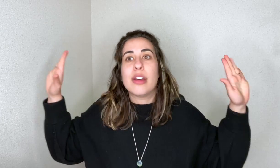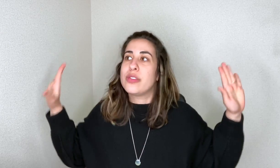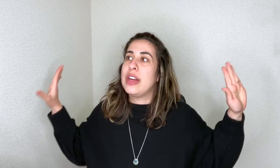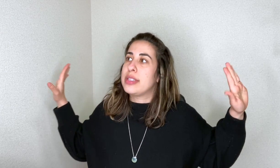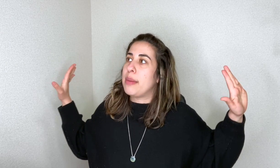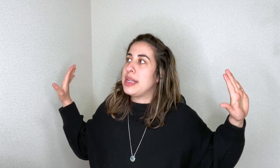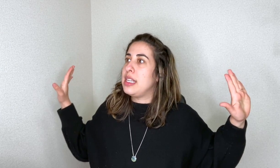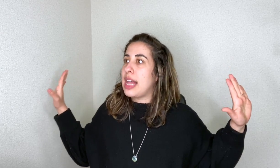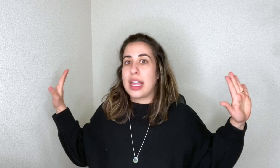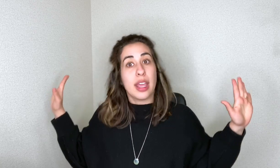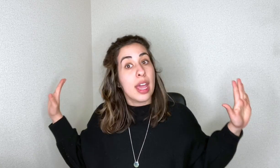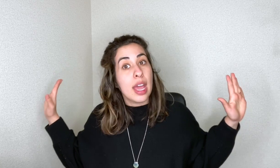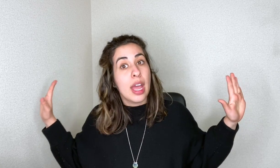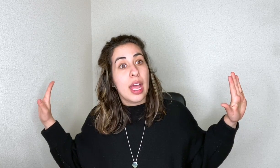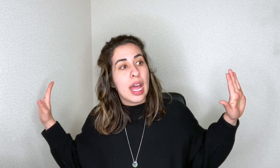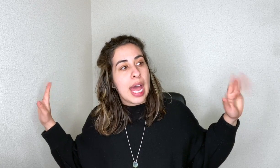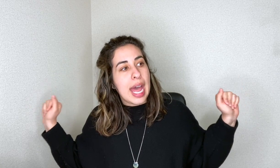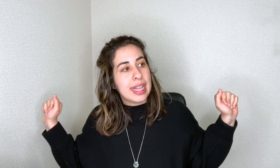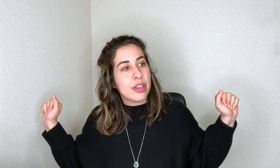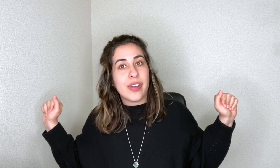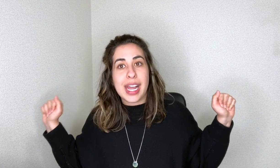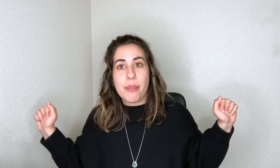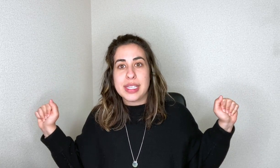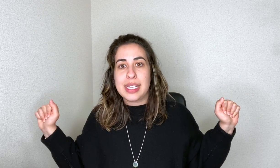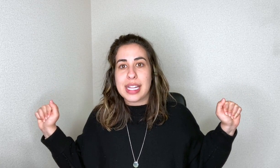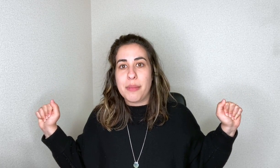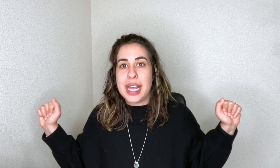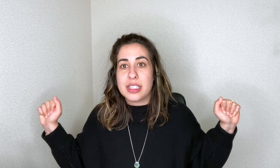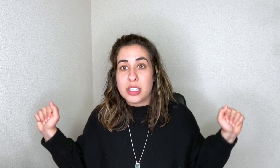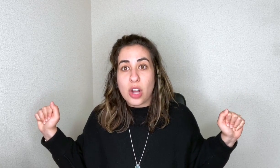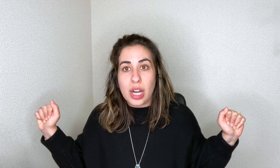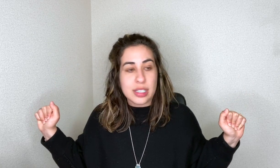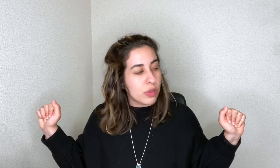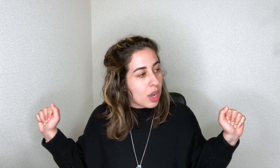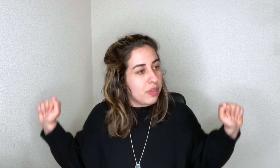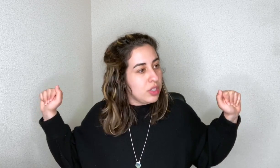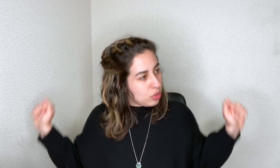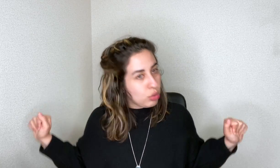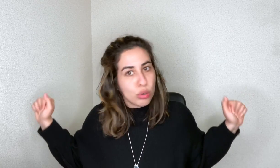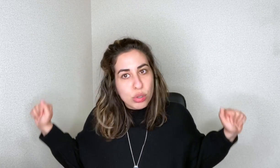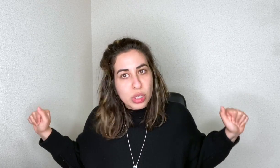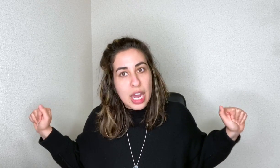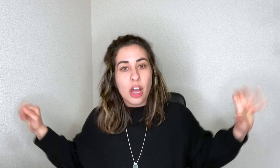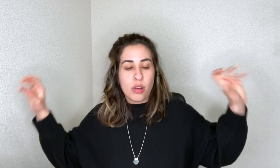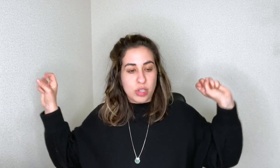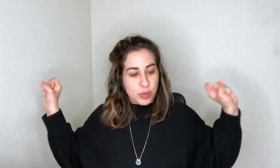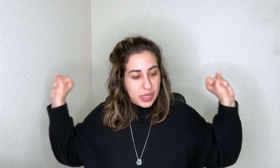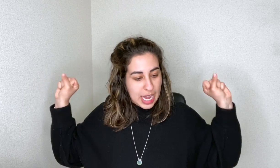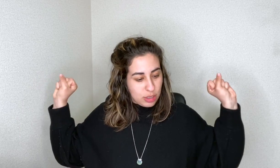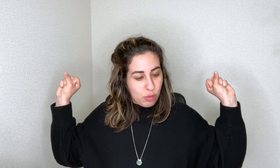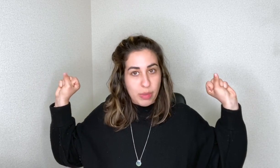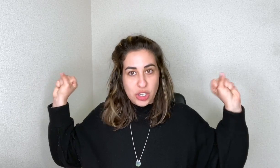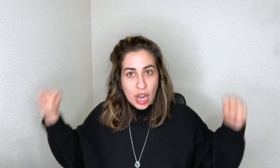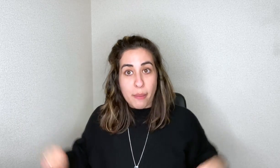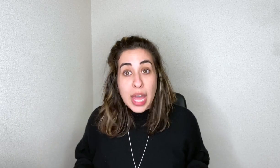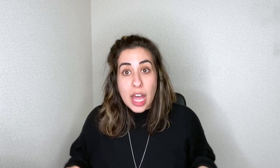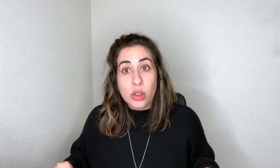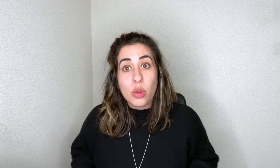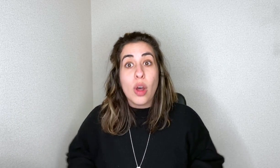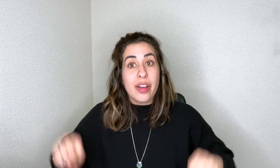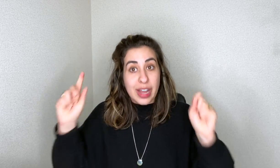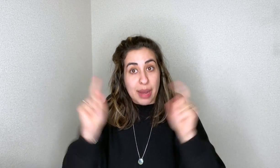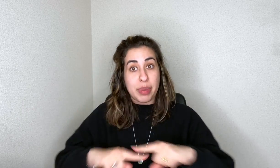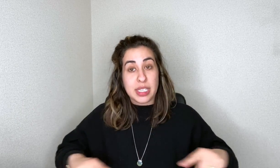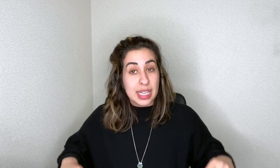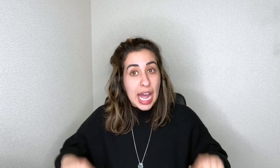peraí que Deus vai nos capacitar aqui. É, Deus vai capacitar também as escolas com nova estrutura, os hospitais com